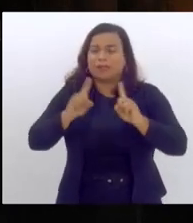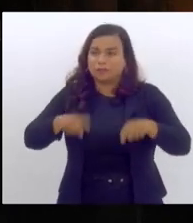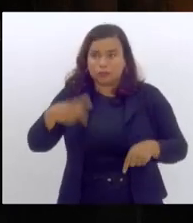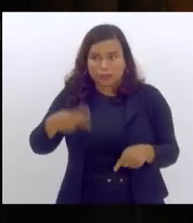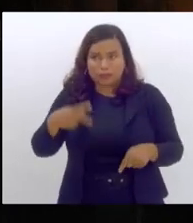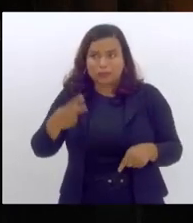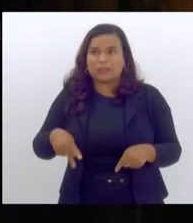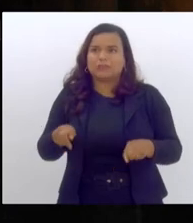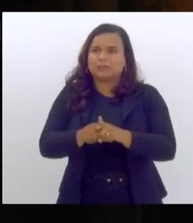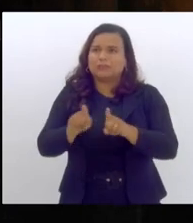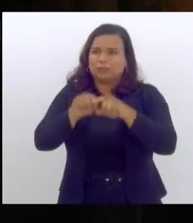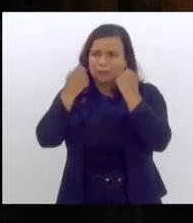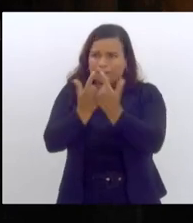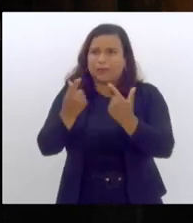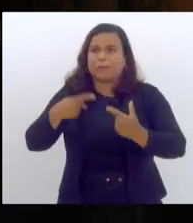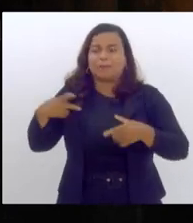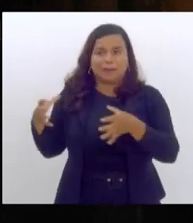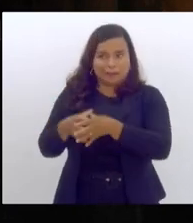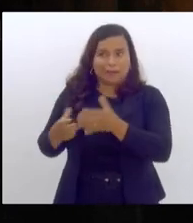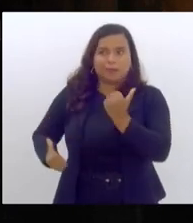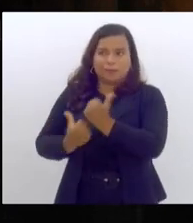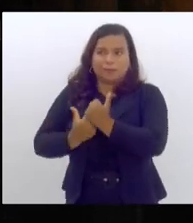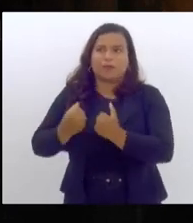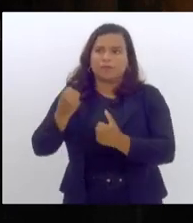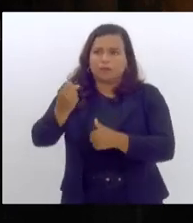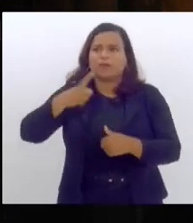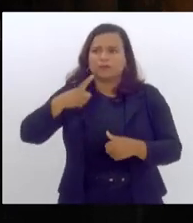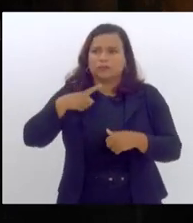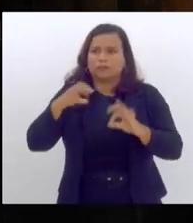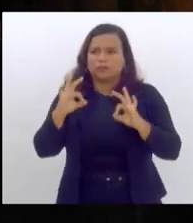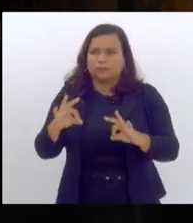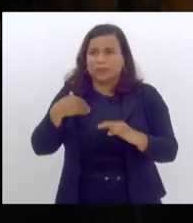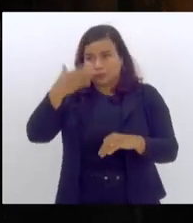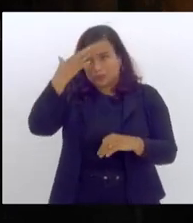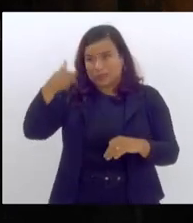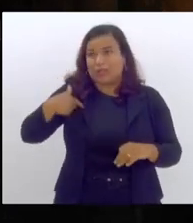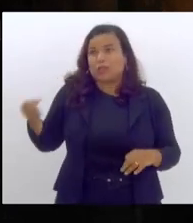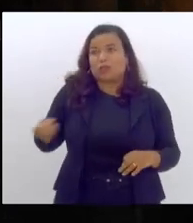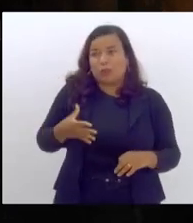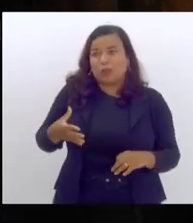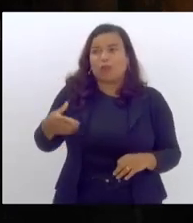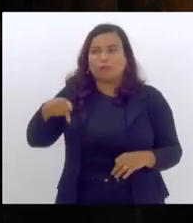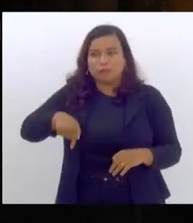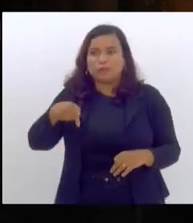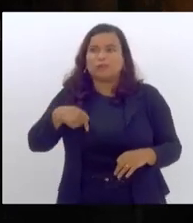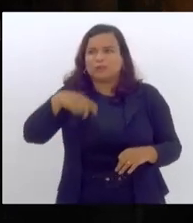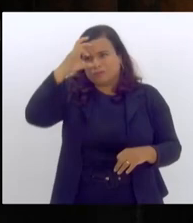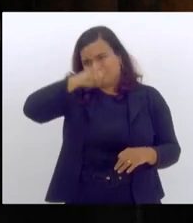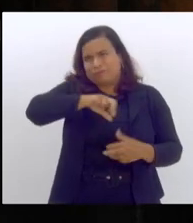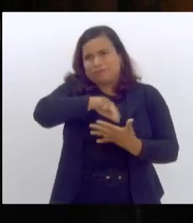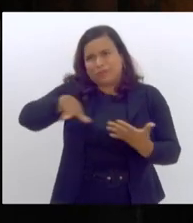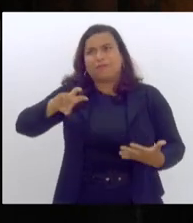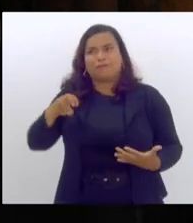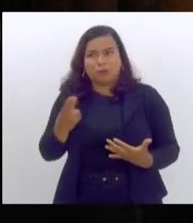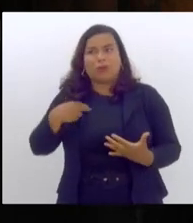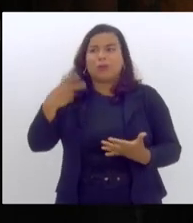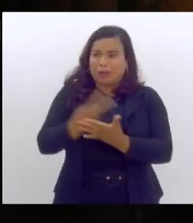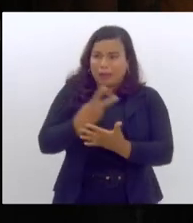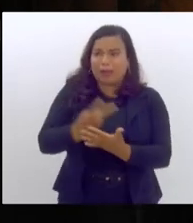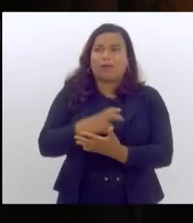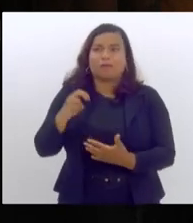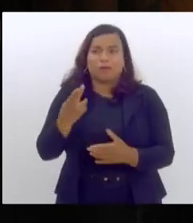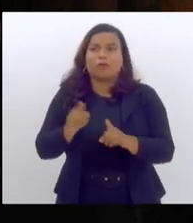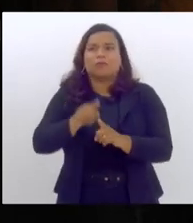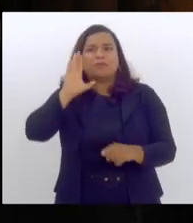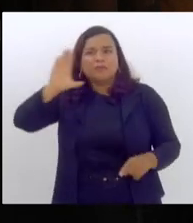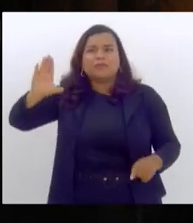casa, a minha equipe, que tem me ajudado bastante. Eu sei que eu sou novo aqui, que eu tenho muito que aprender, que eu vou errar. E que, principalmente, eu vou